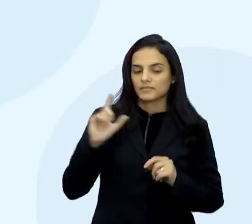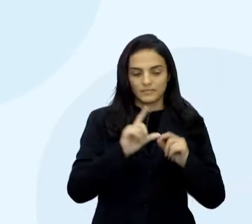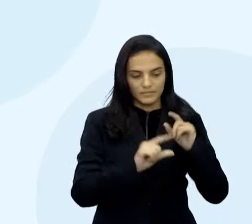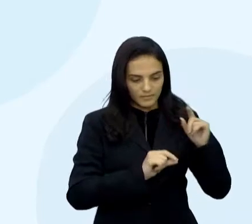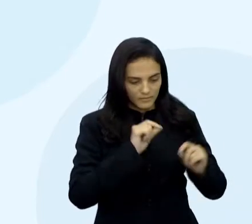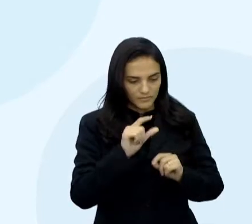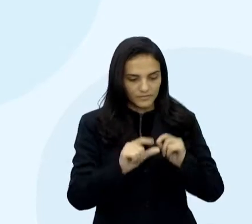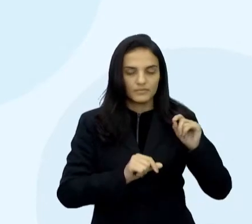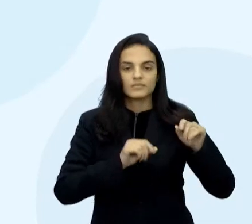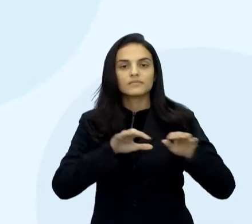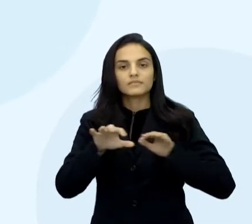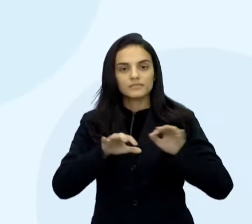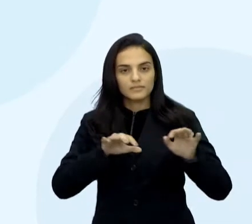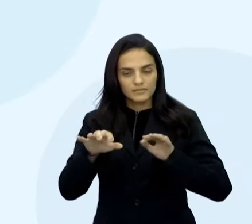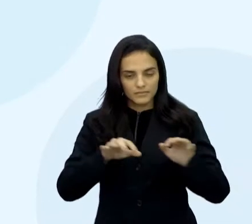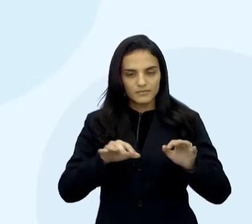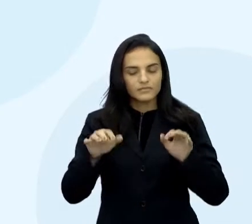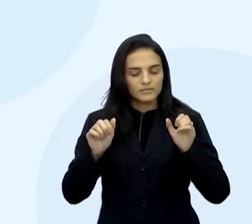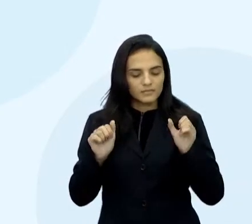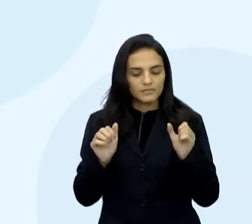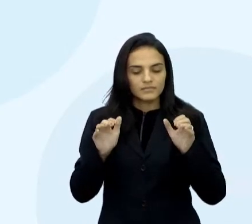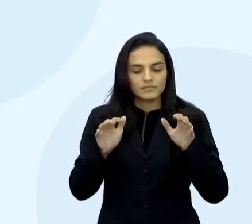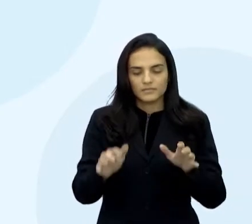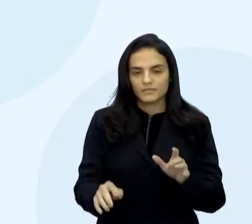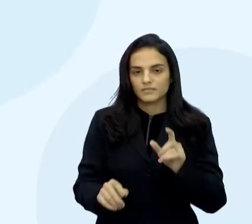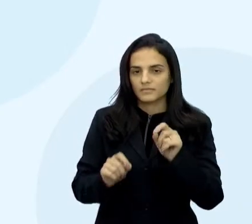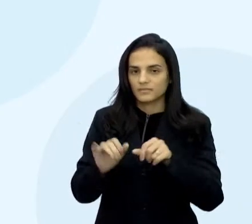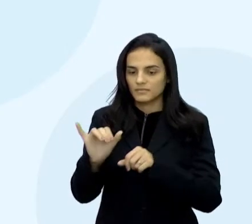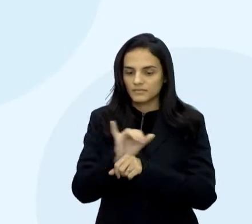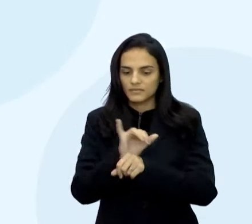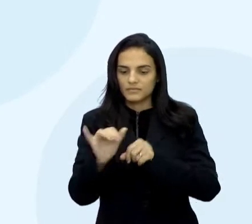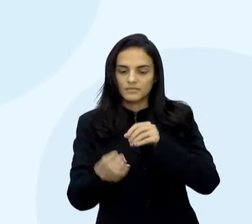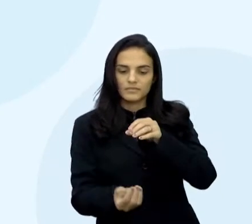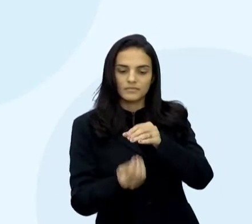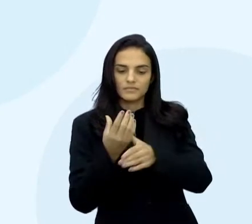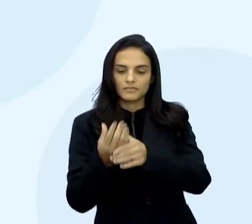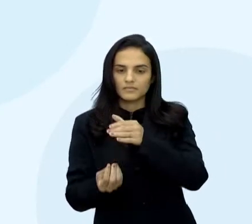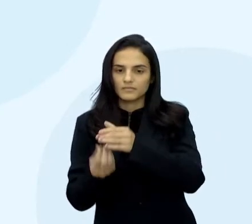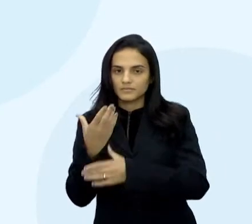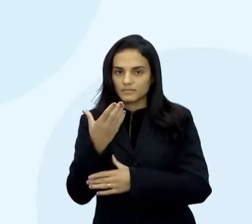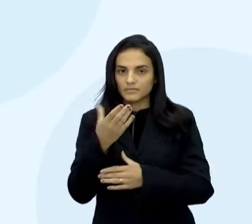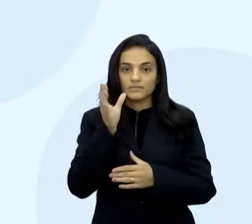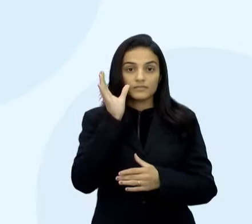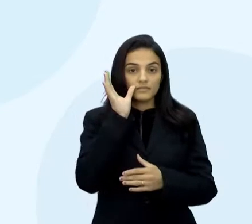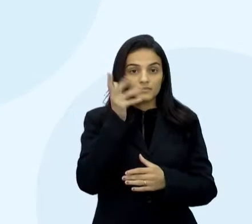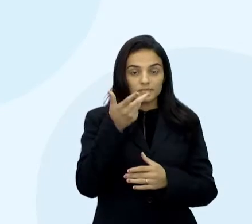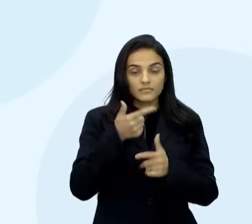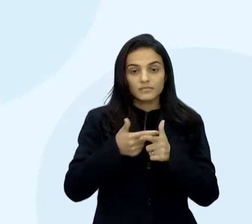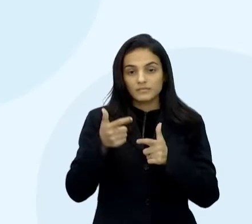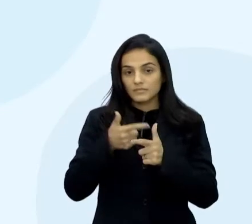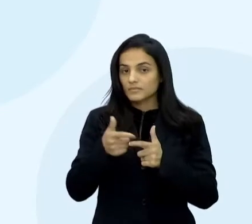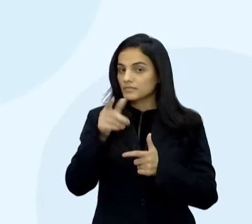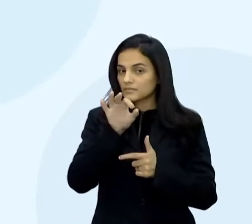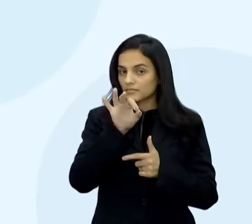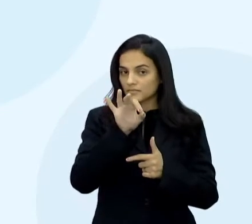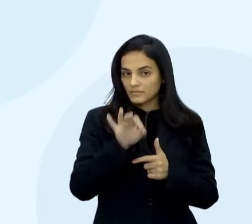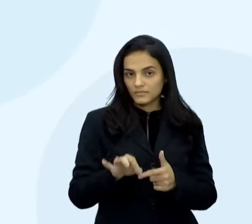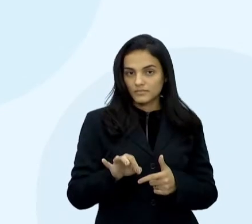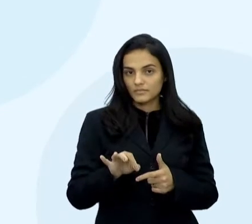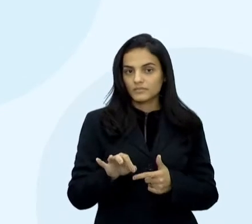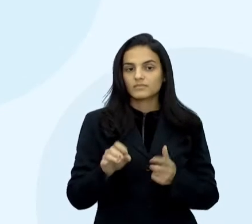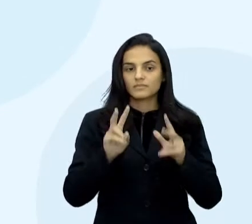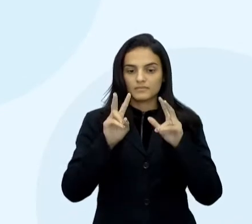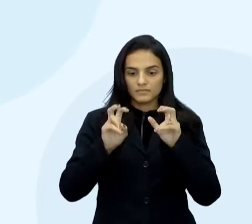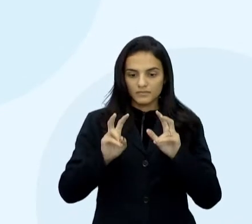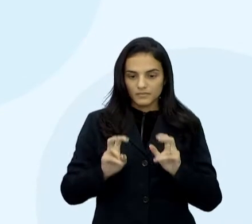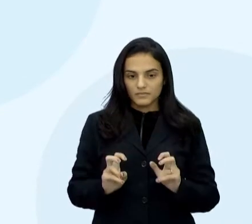selecionar e mobilizar intencionalmente recursos criativos para resolver problemas reais relacionados a